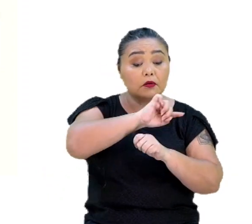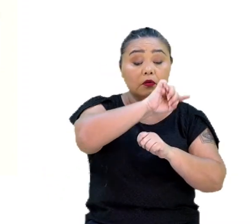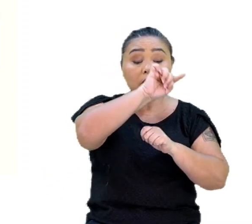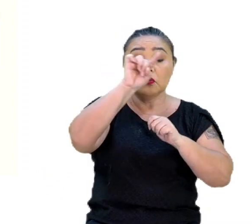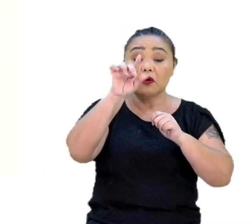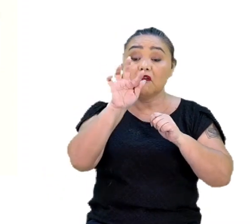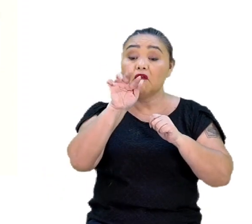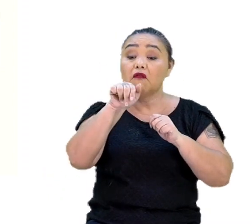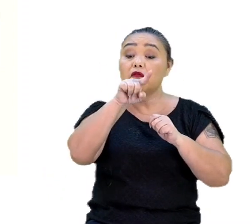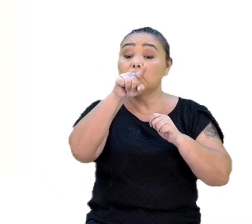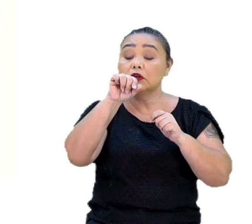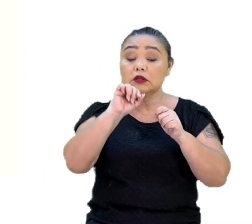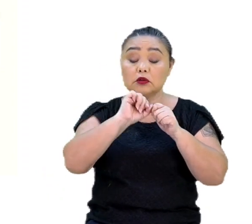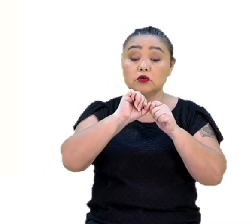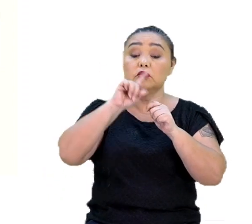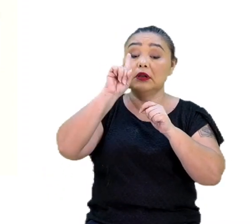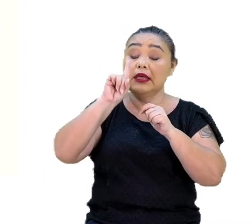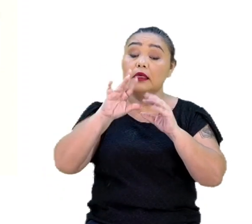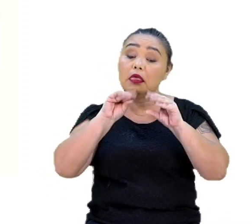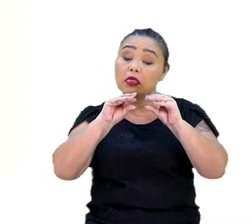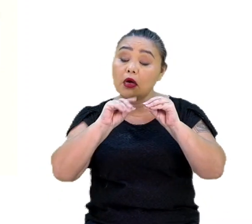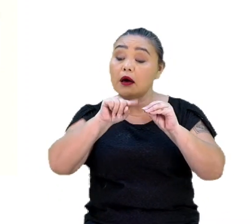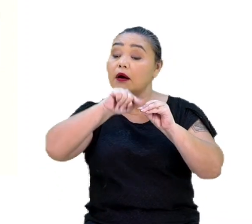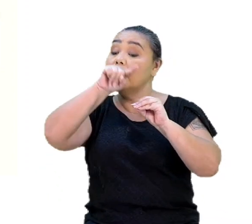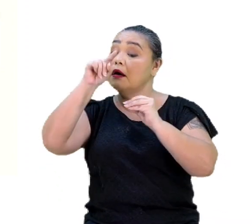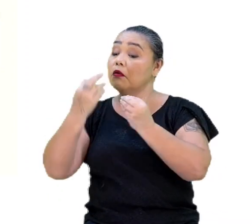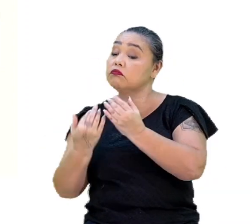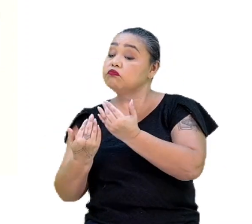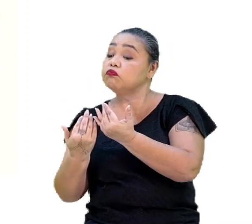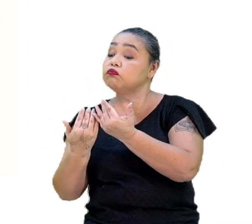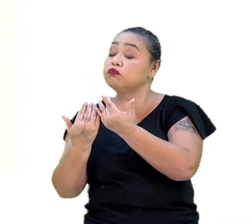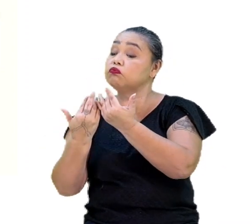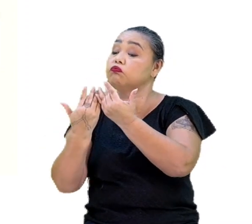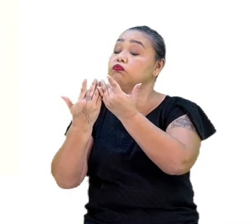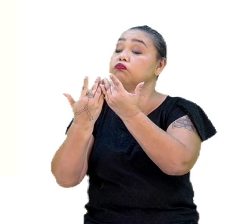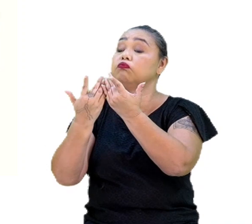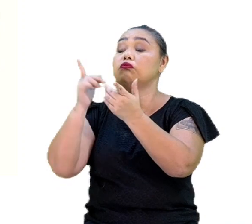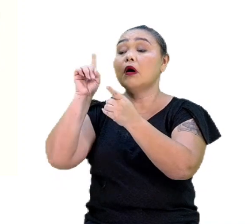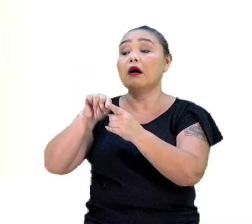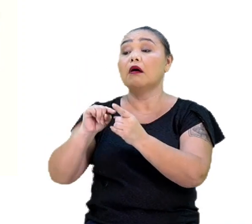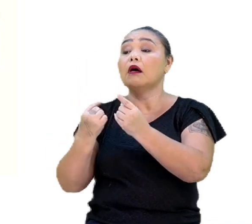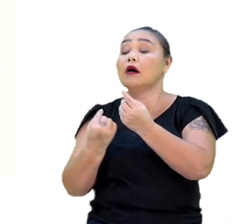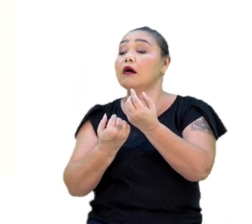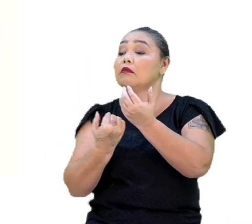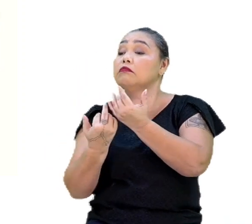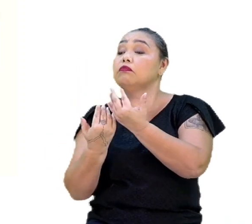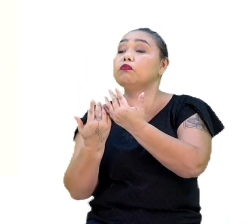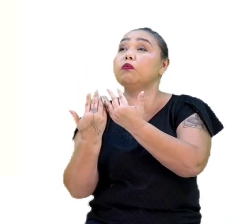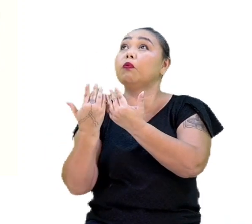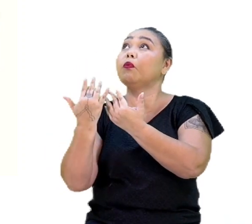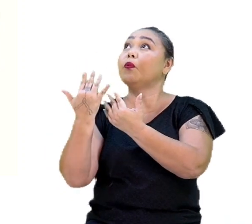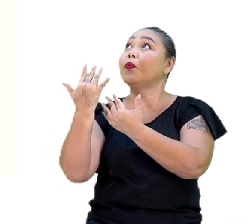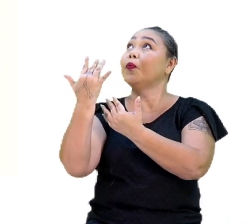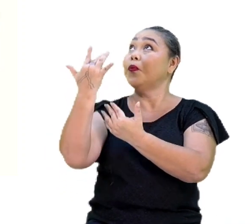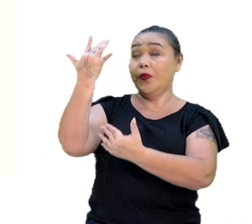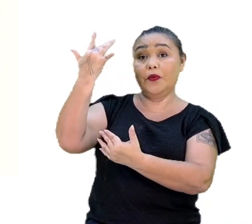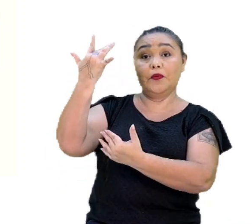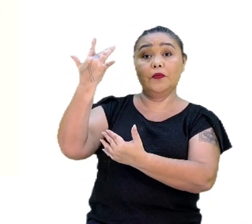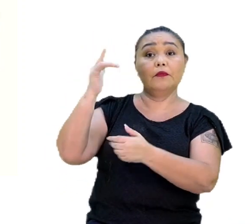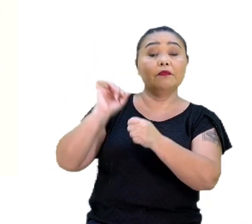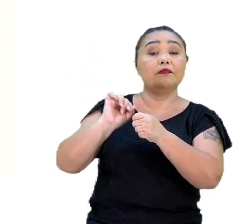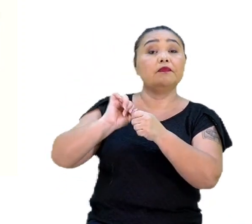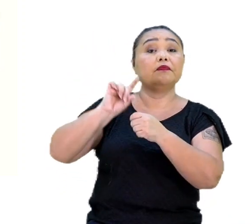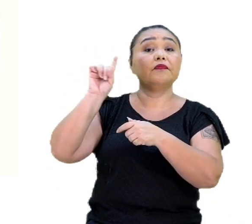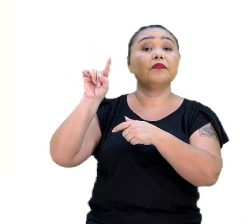fusão. Quando eu saio do líquido para o vapor, eu tenho a evaporação. Quando